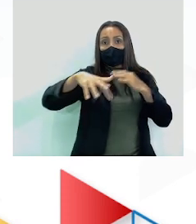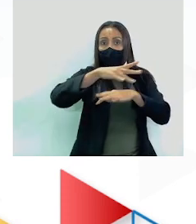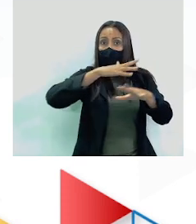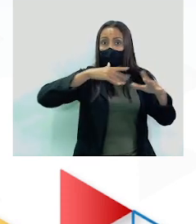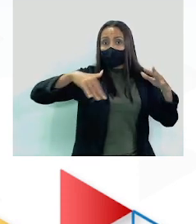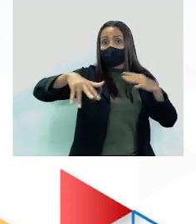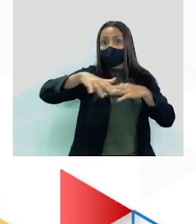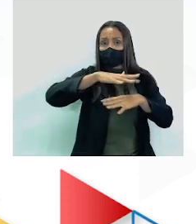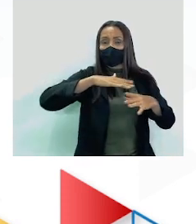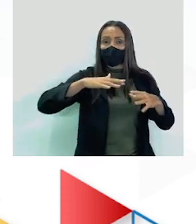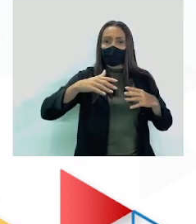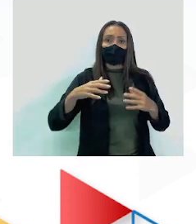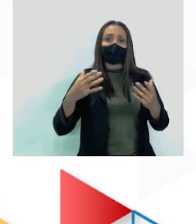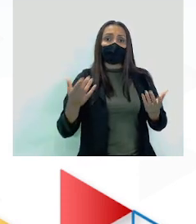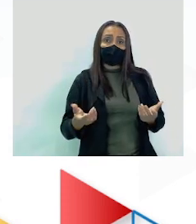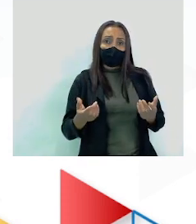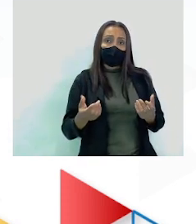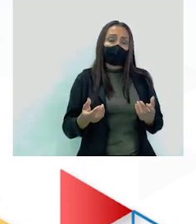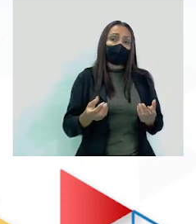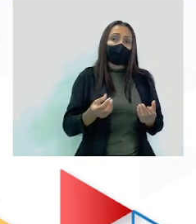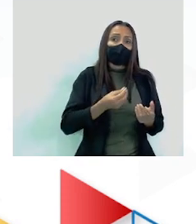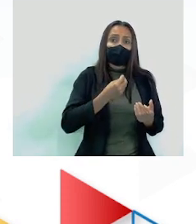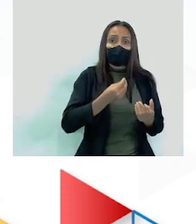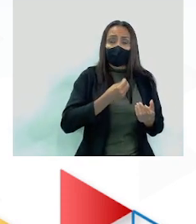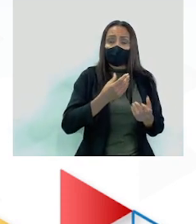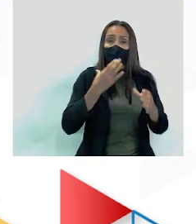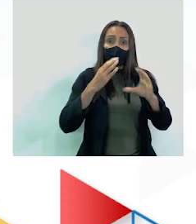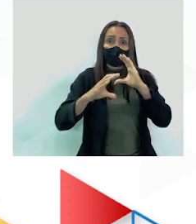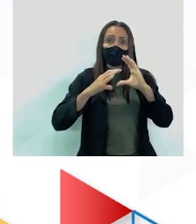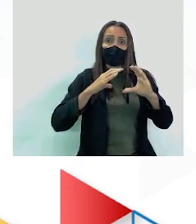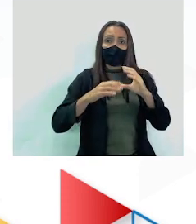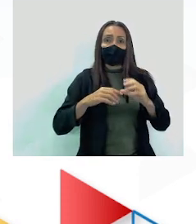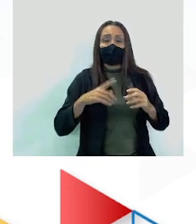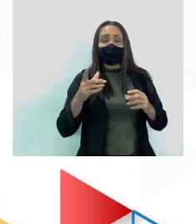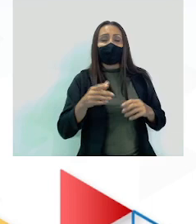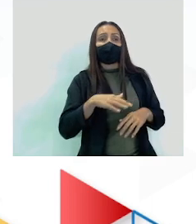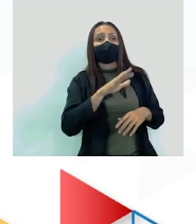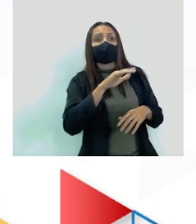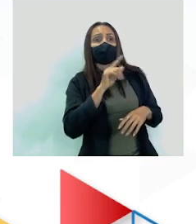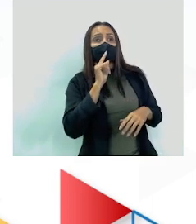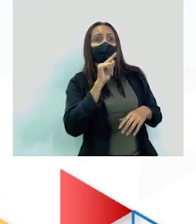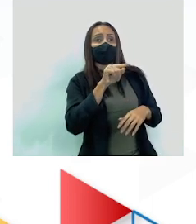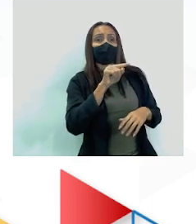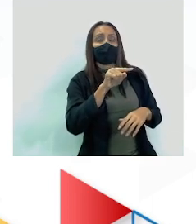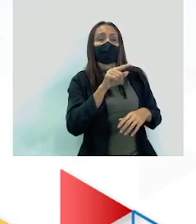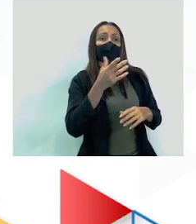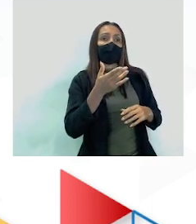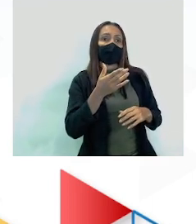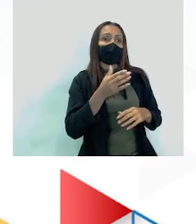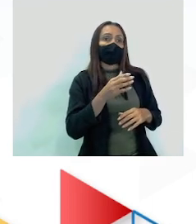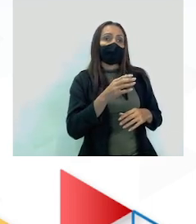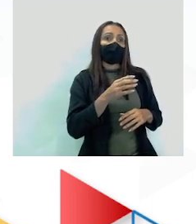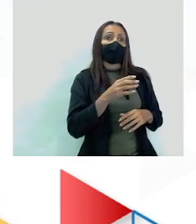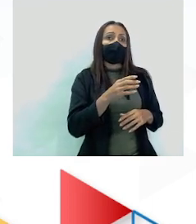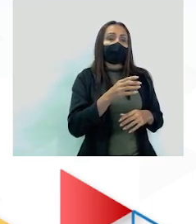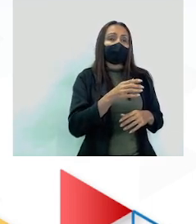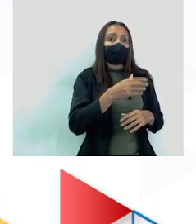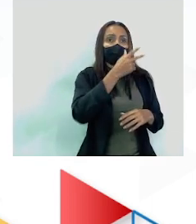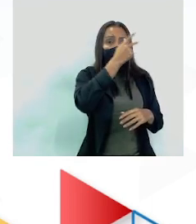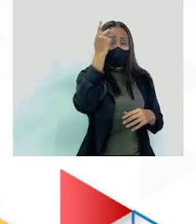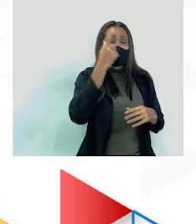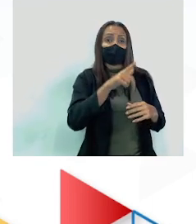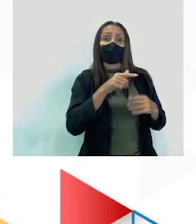ainda existe hoje pessoas que se comunicam através da trilha, ou seja, fala lá com fulano do engenho tal, né, que a gente